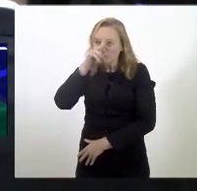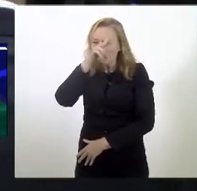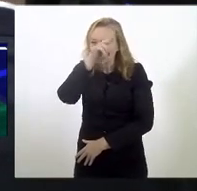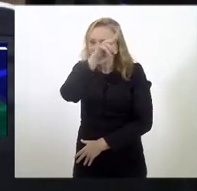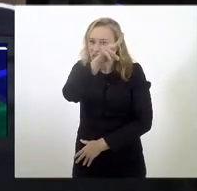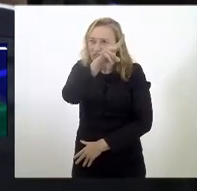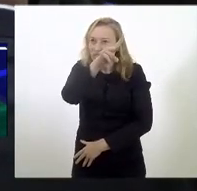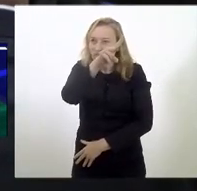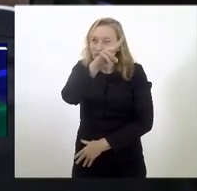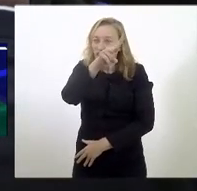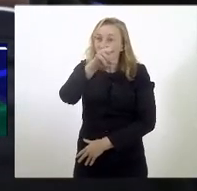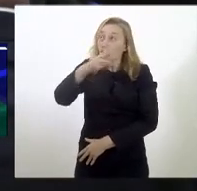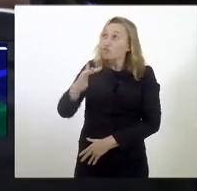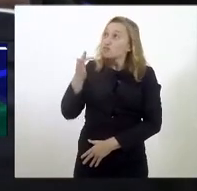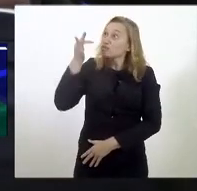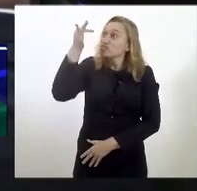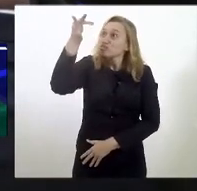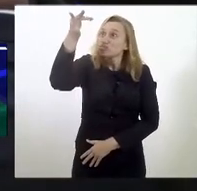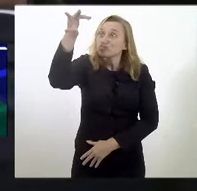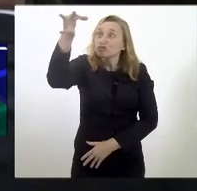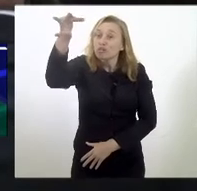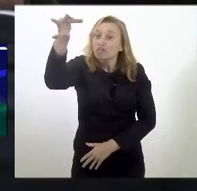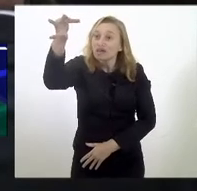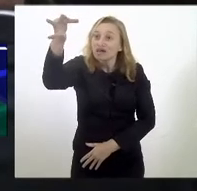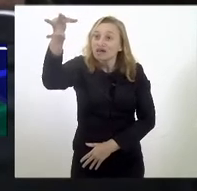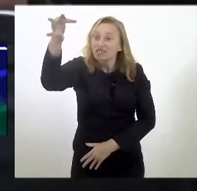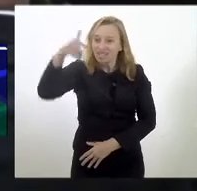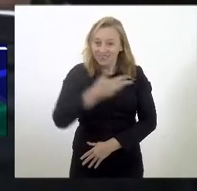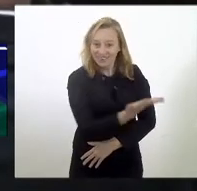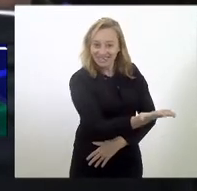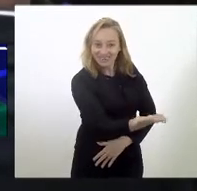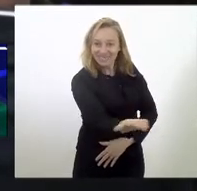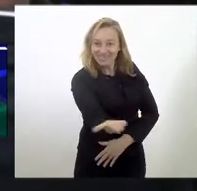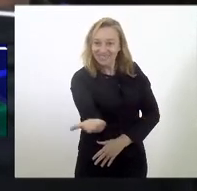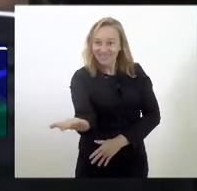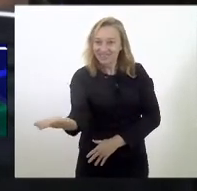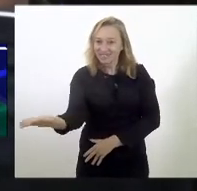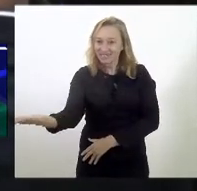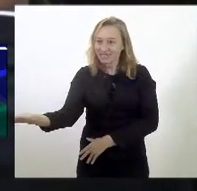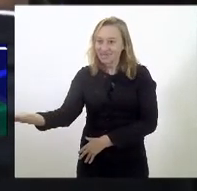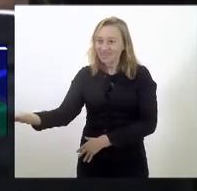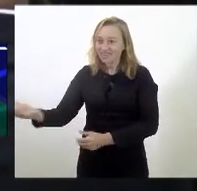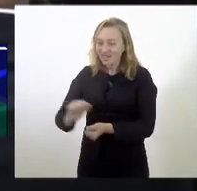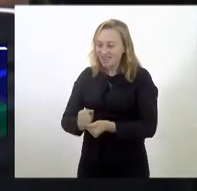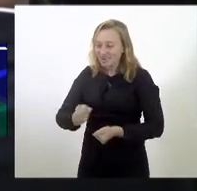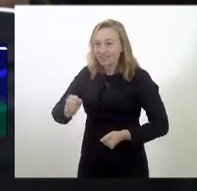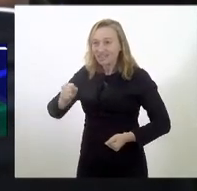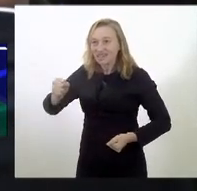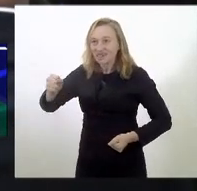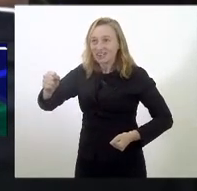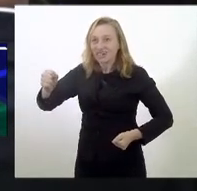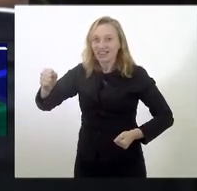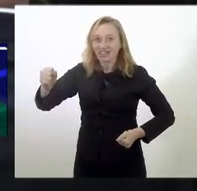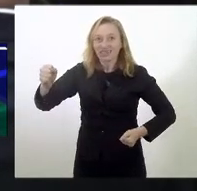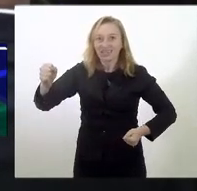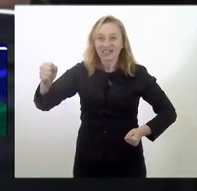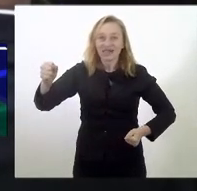colosso, e o teu futuro espelha essa grandeza.